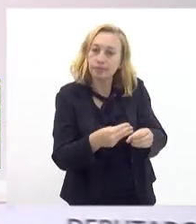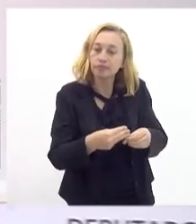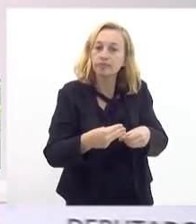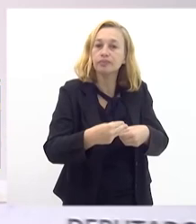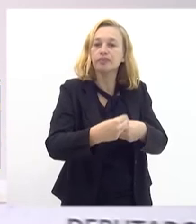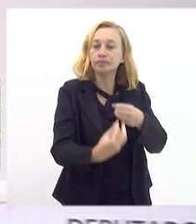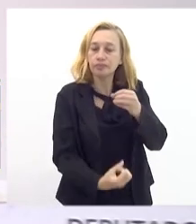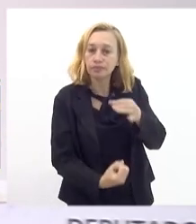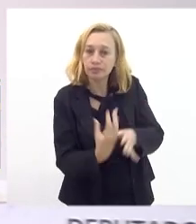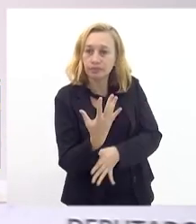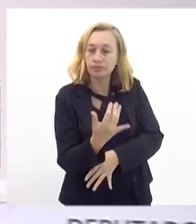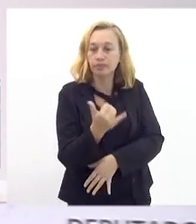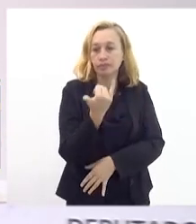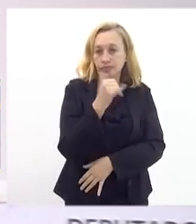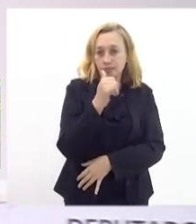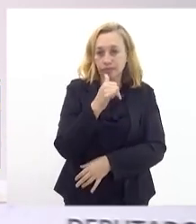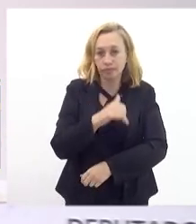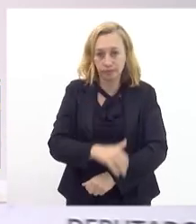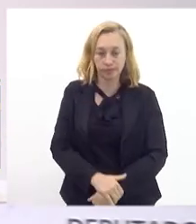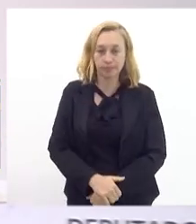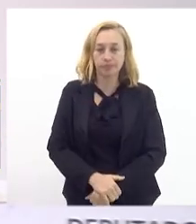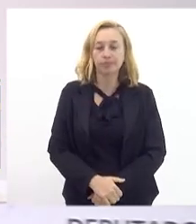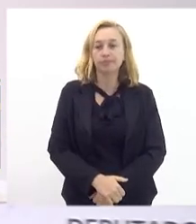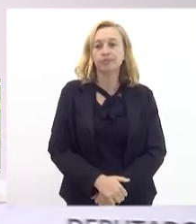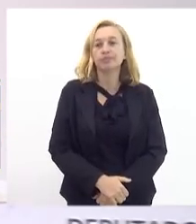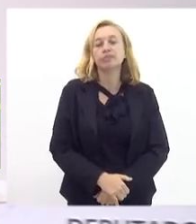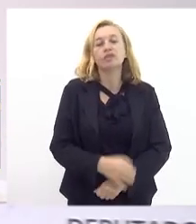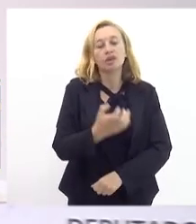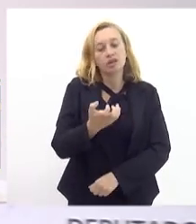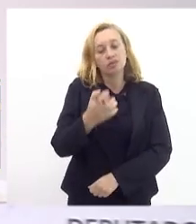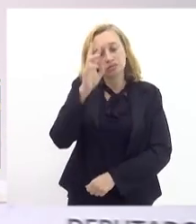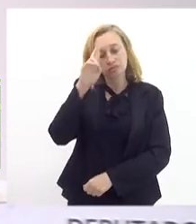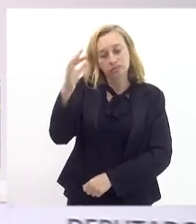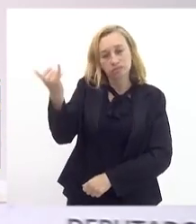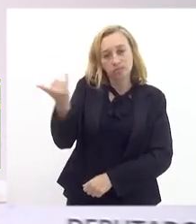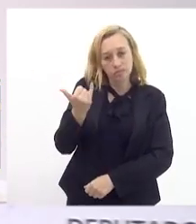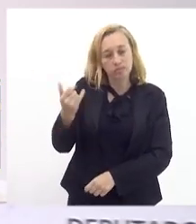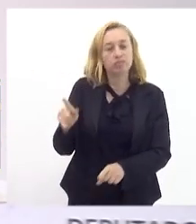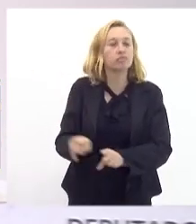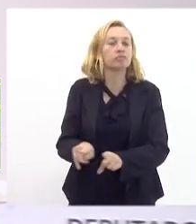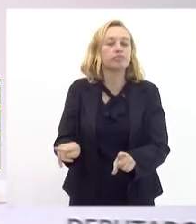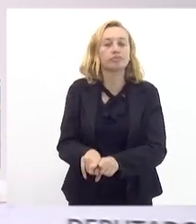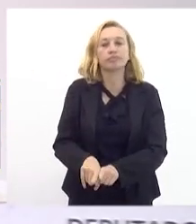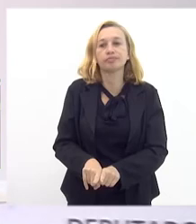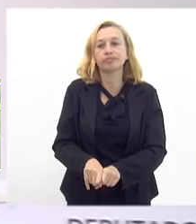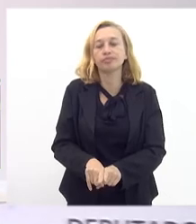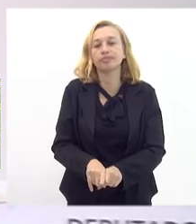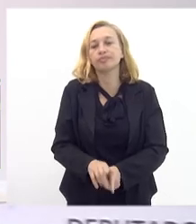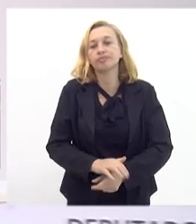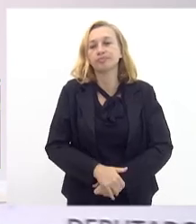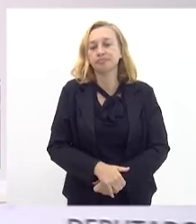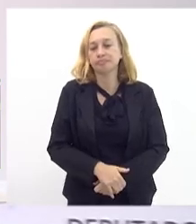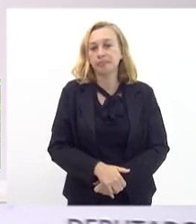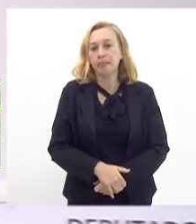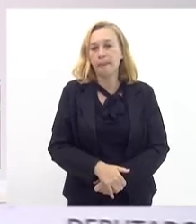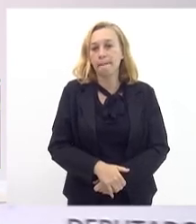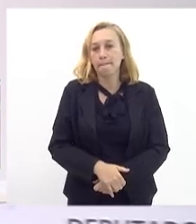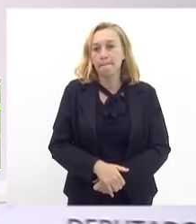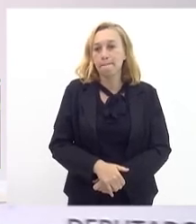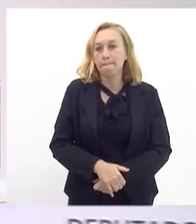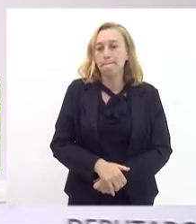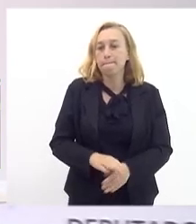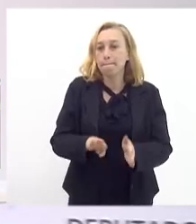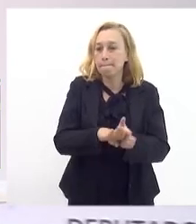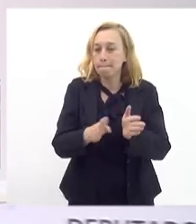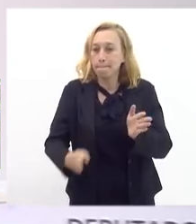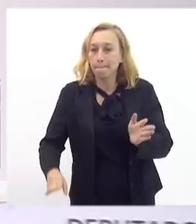da de energia queria que você colocasse também e sendo o a Baía de